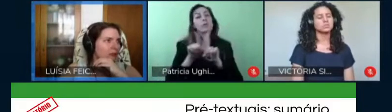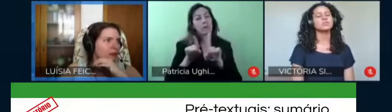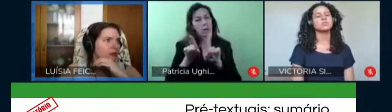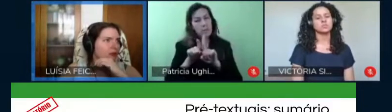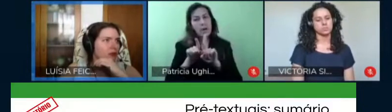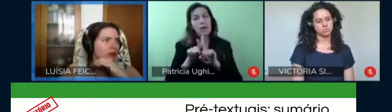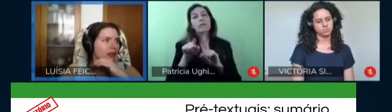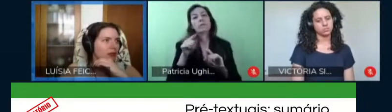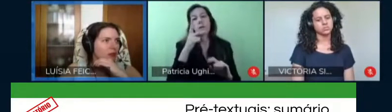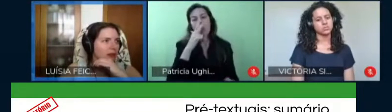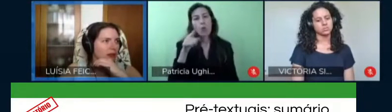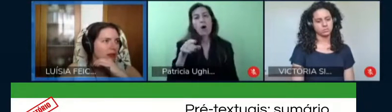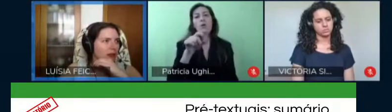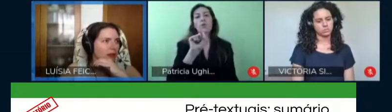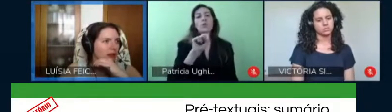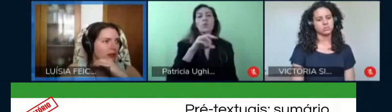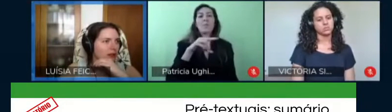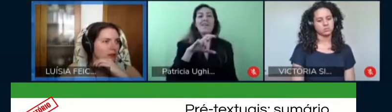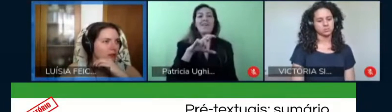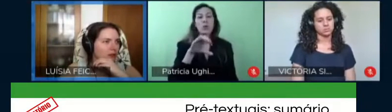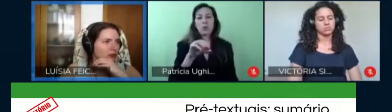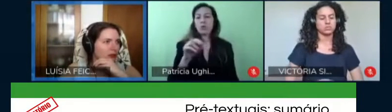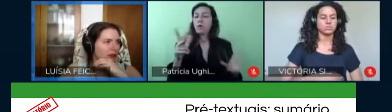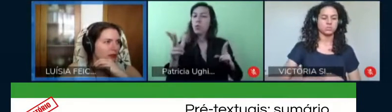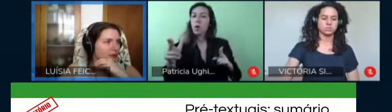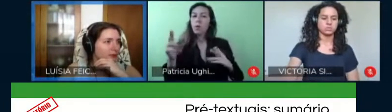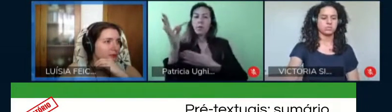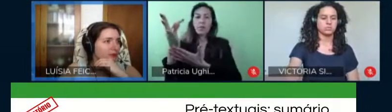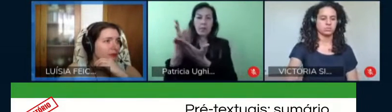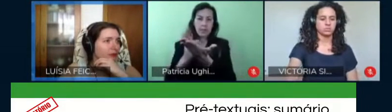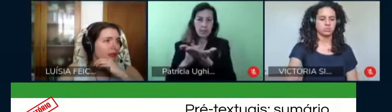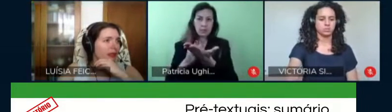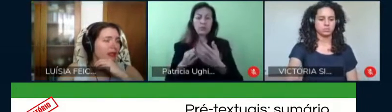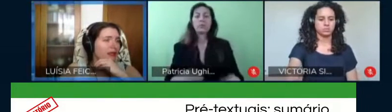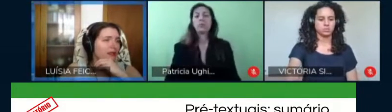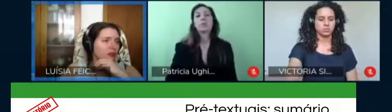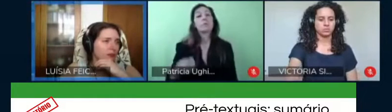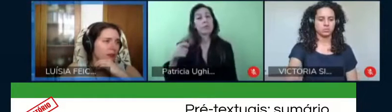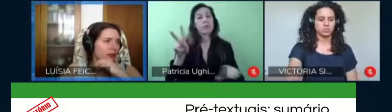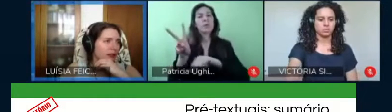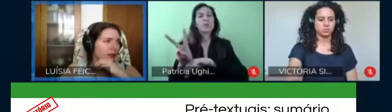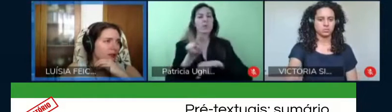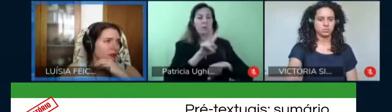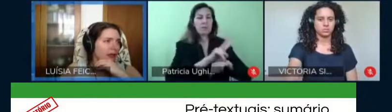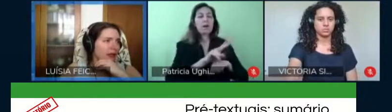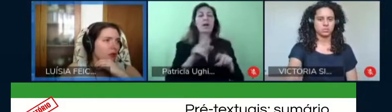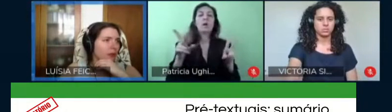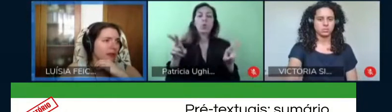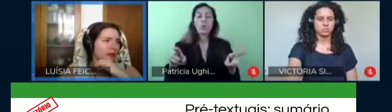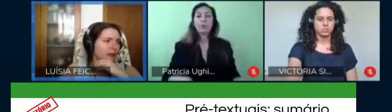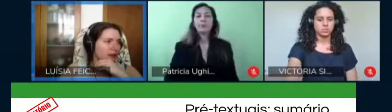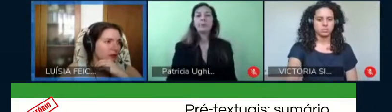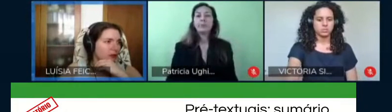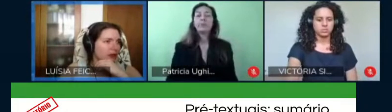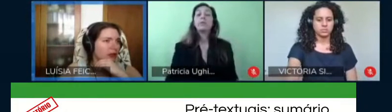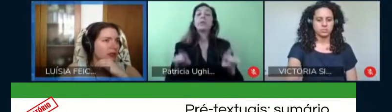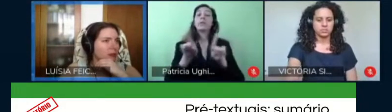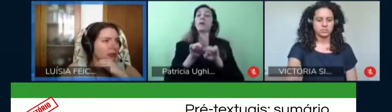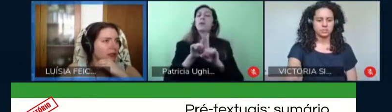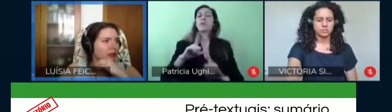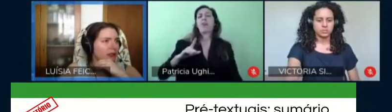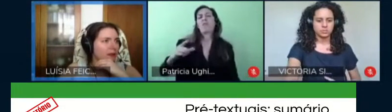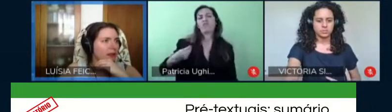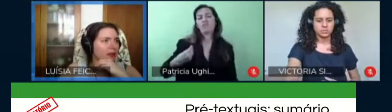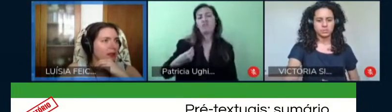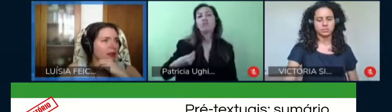caixa alta. Então, isso é um cuidado também interessante de se ter. E existe uma recomendação